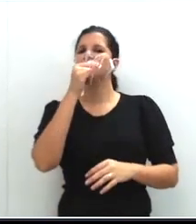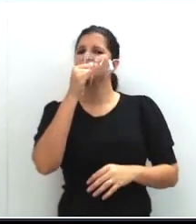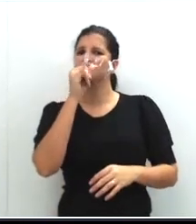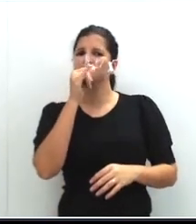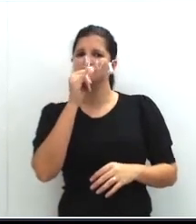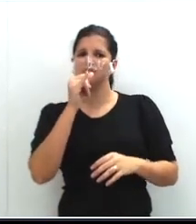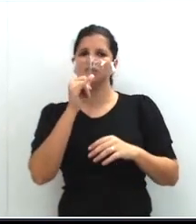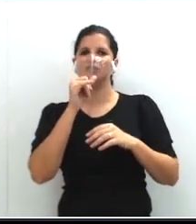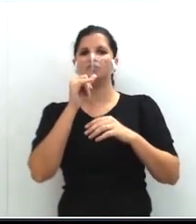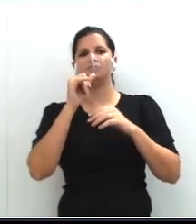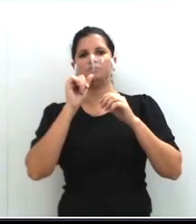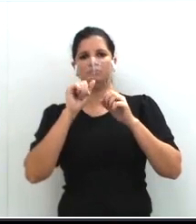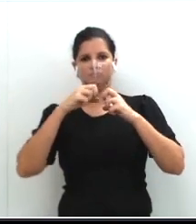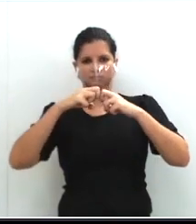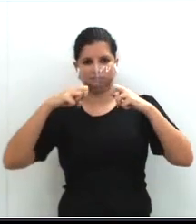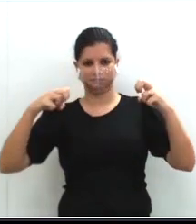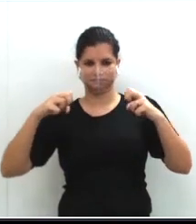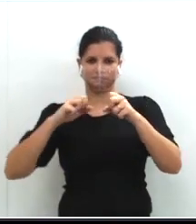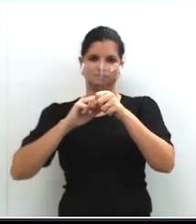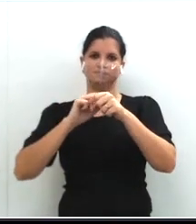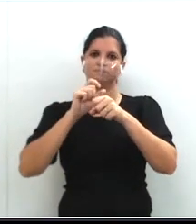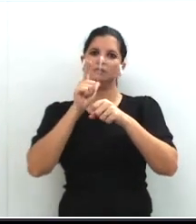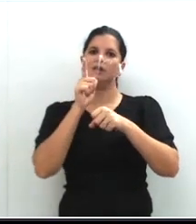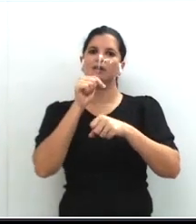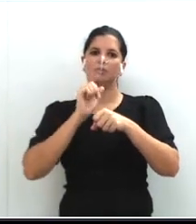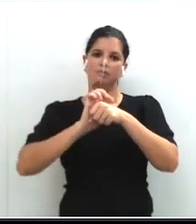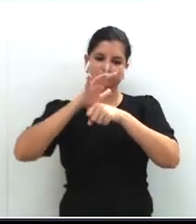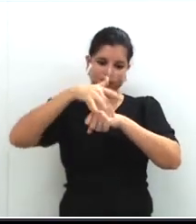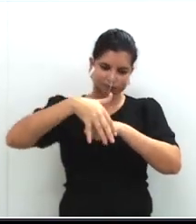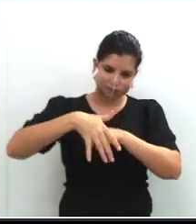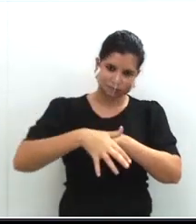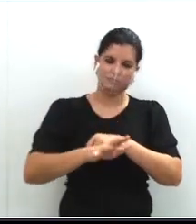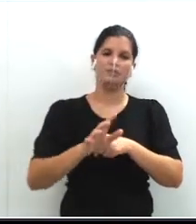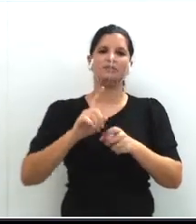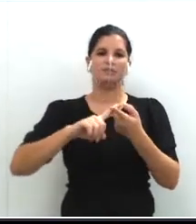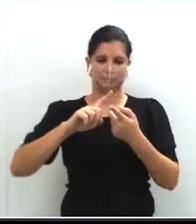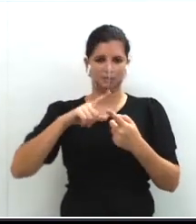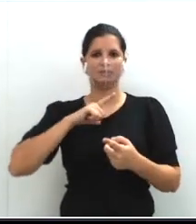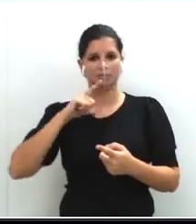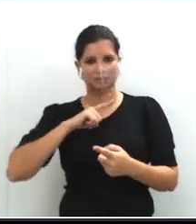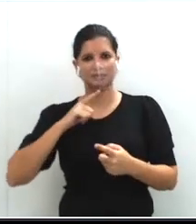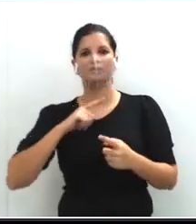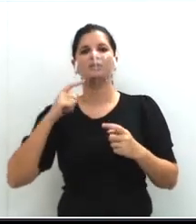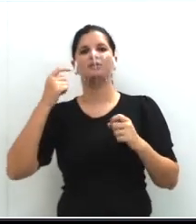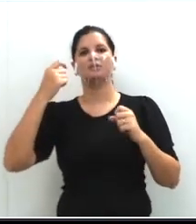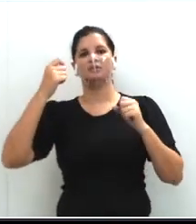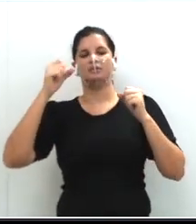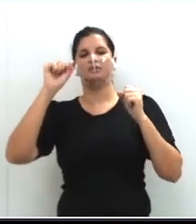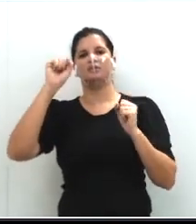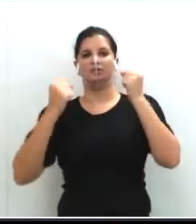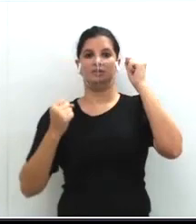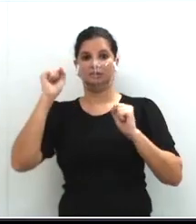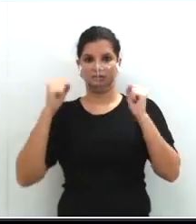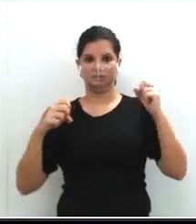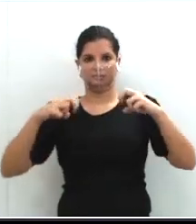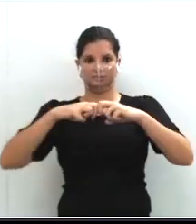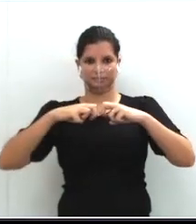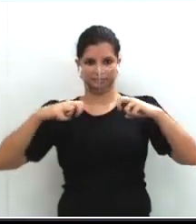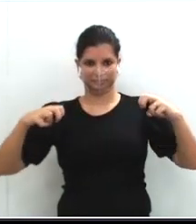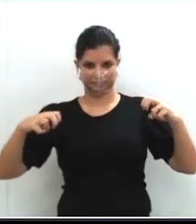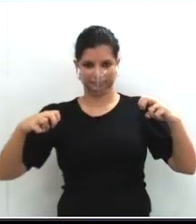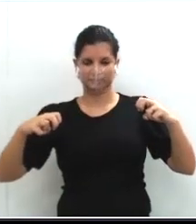usinas hidroelétricas, a gente tem a usina que se chama de termoelétrica. Por que a gente tem as